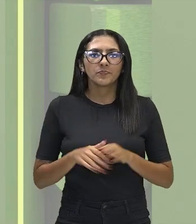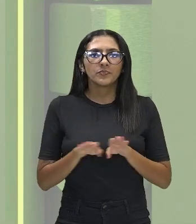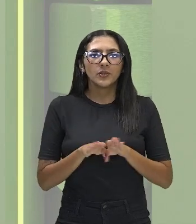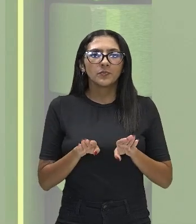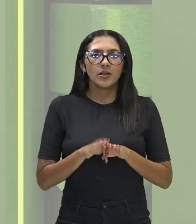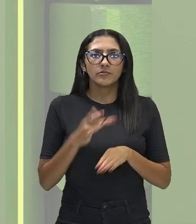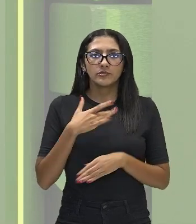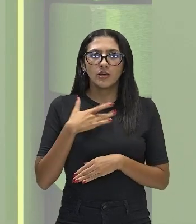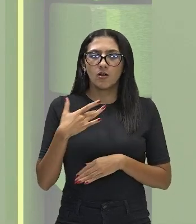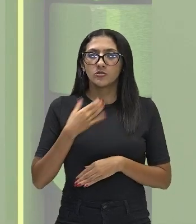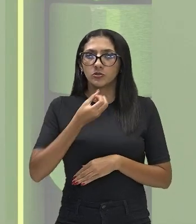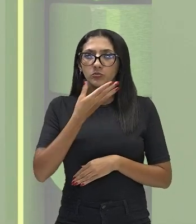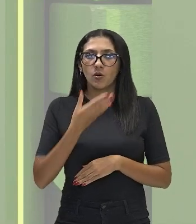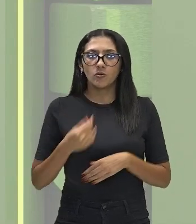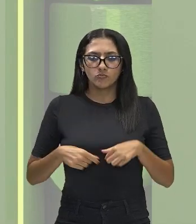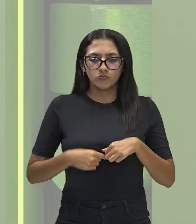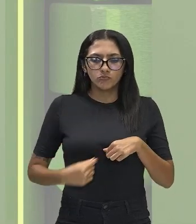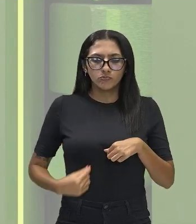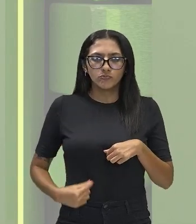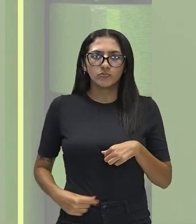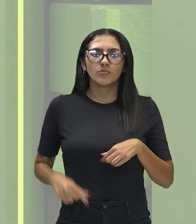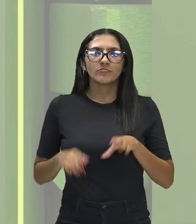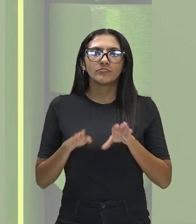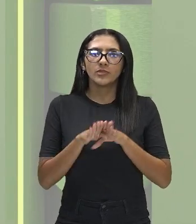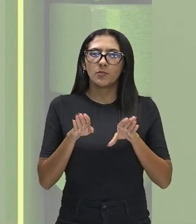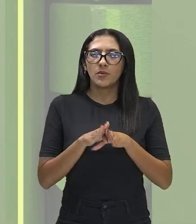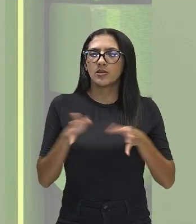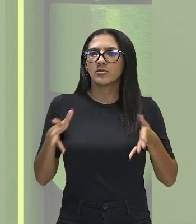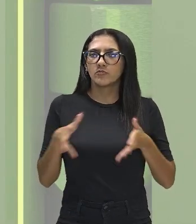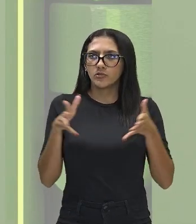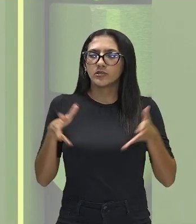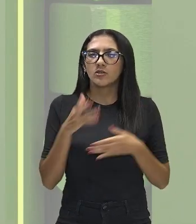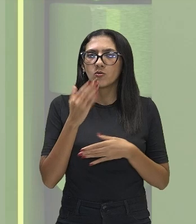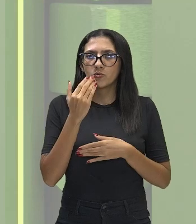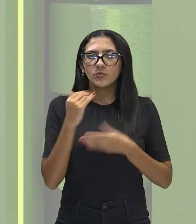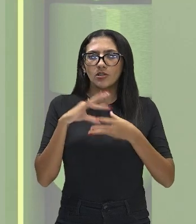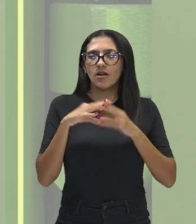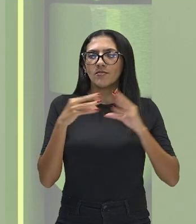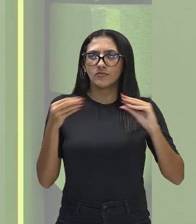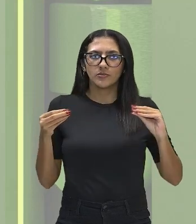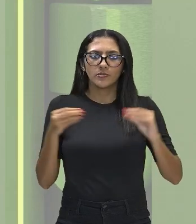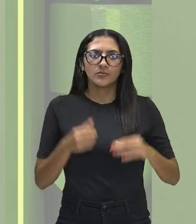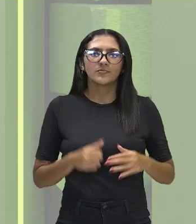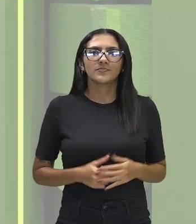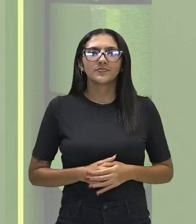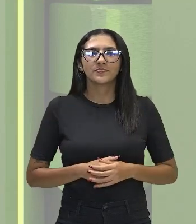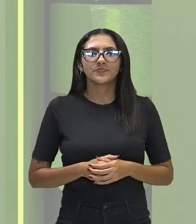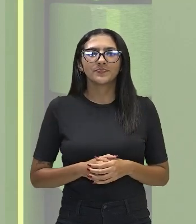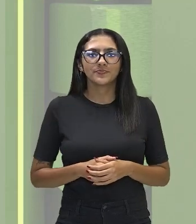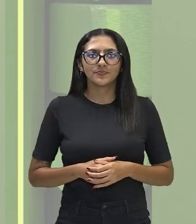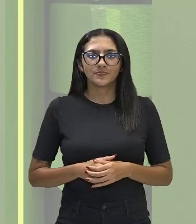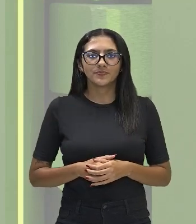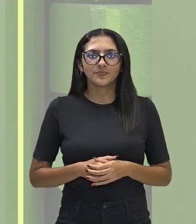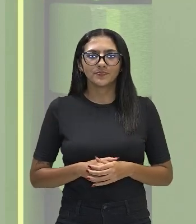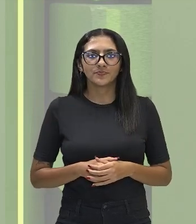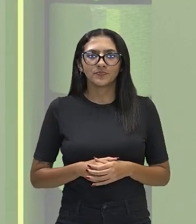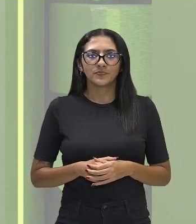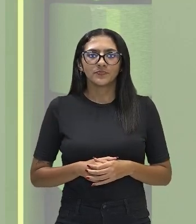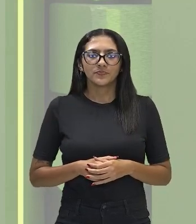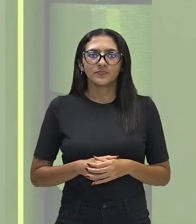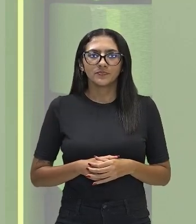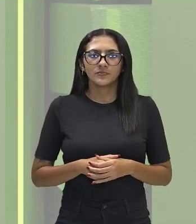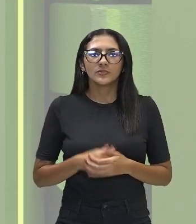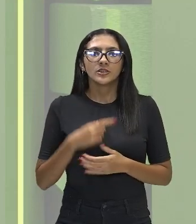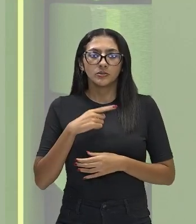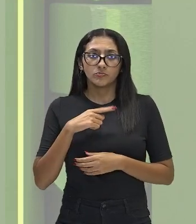seu intestino também é propiciado pelas fibras alimentares. Correto? Que vai atuar também